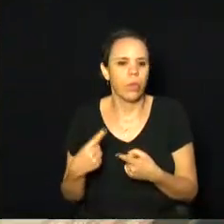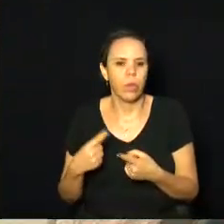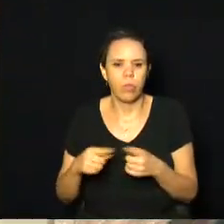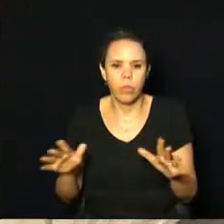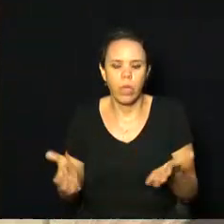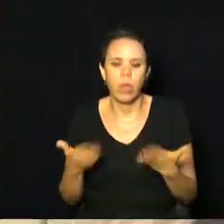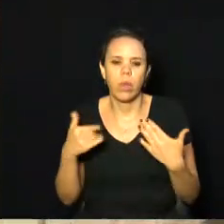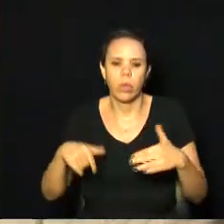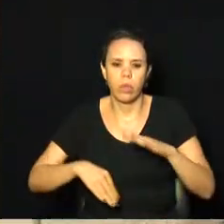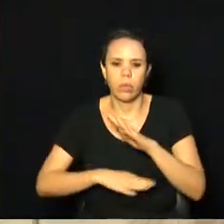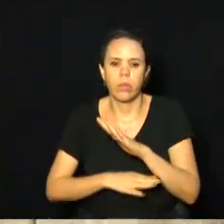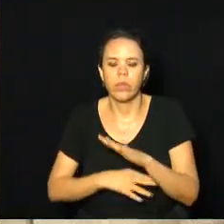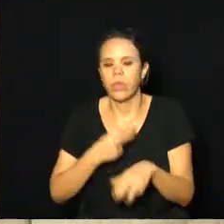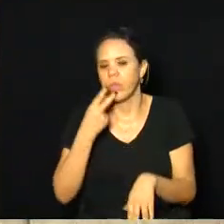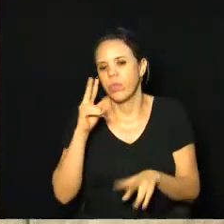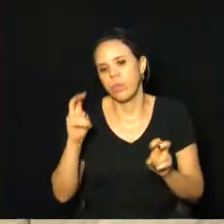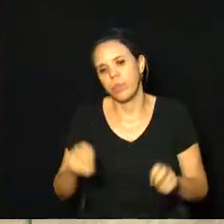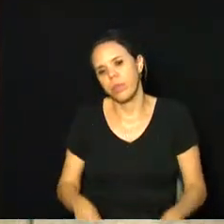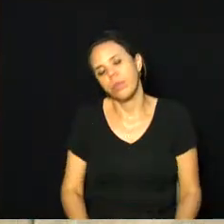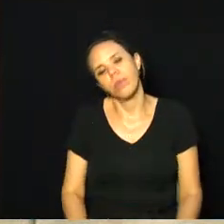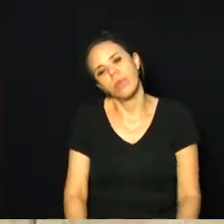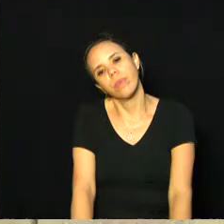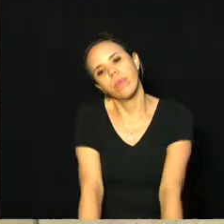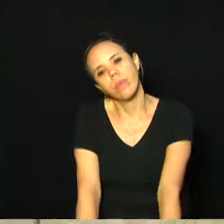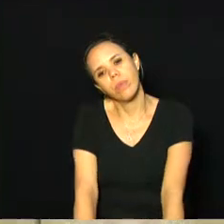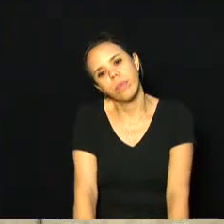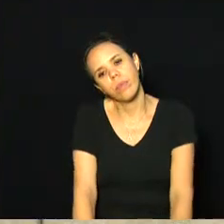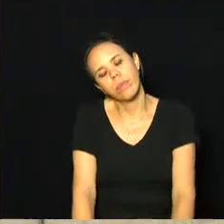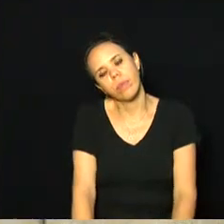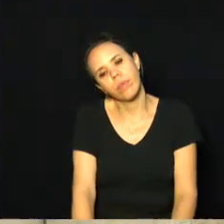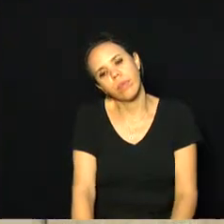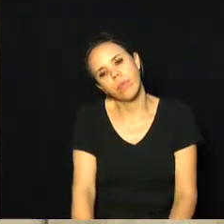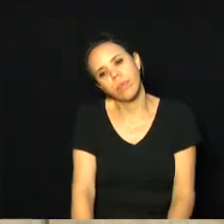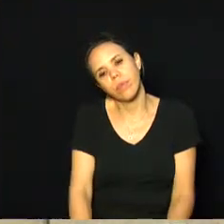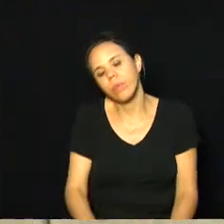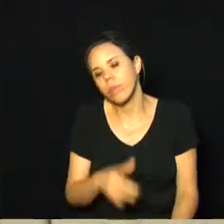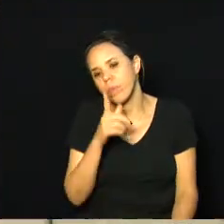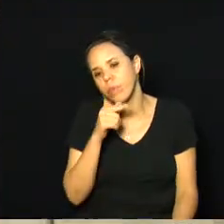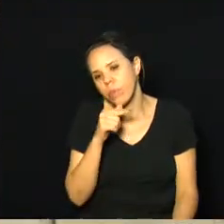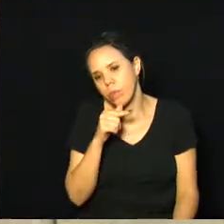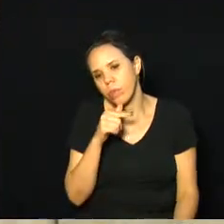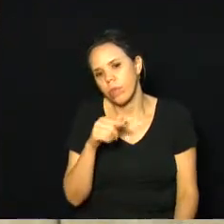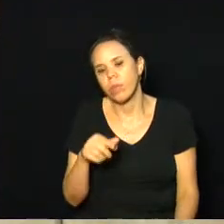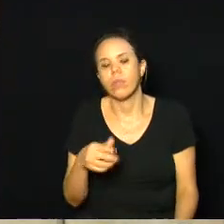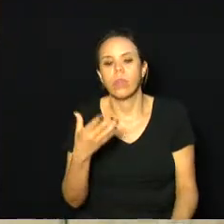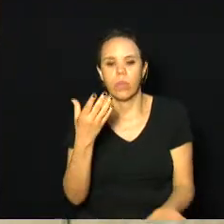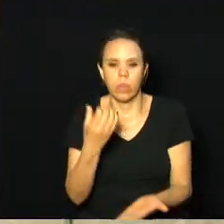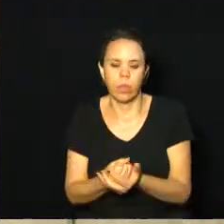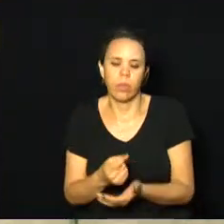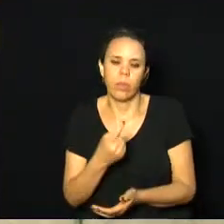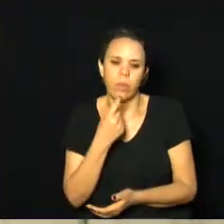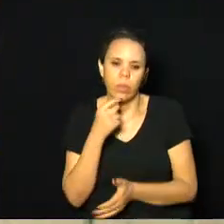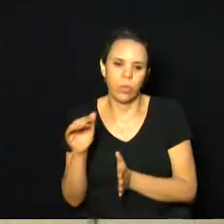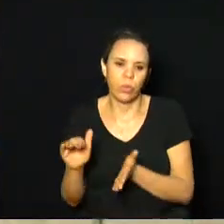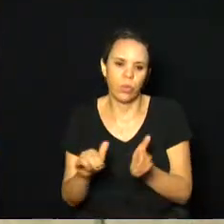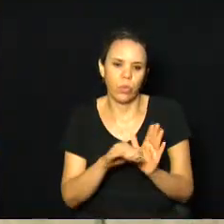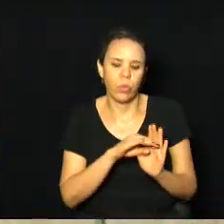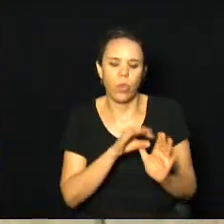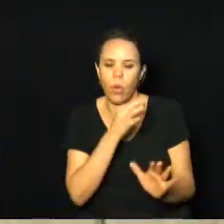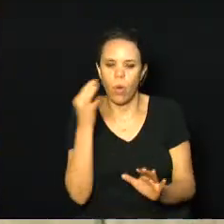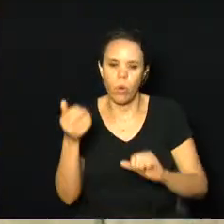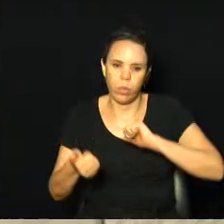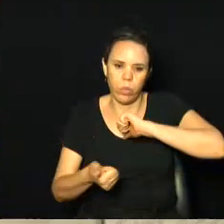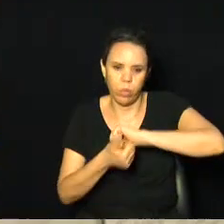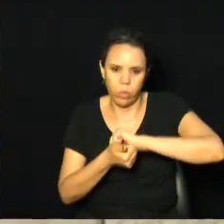esse debate aqui na Câmara, falar sobre esse tema? Veja, porque a água que a gente recebe em Campinas, embora seja uma água de excelente